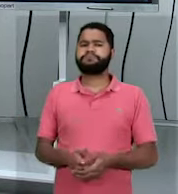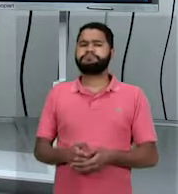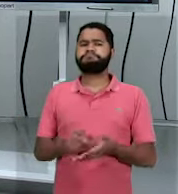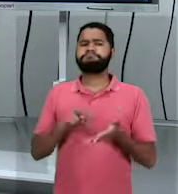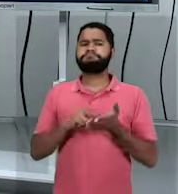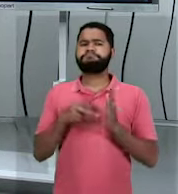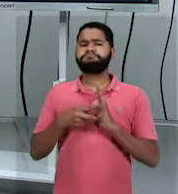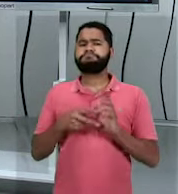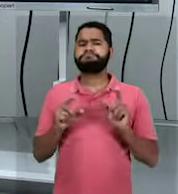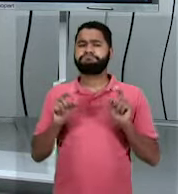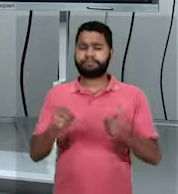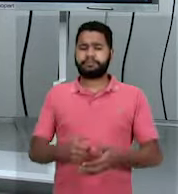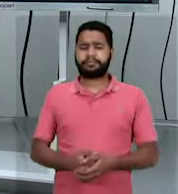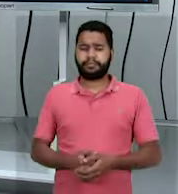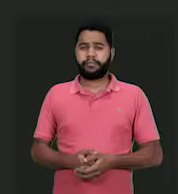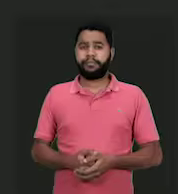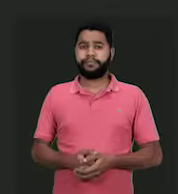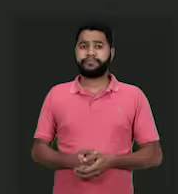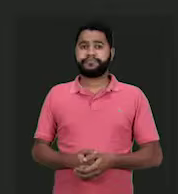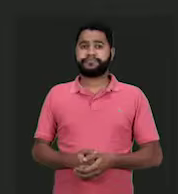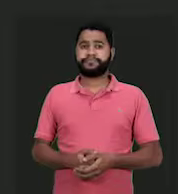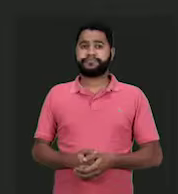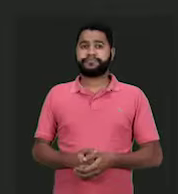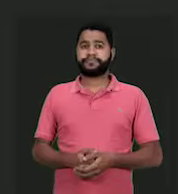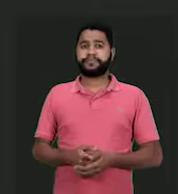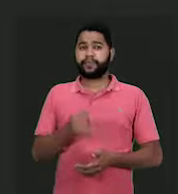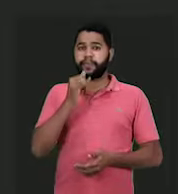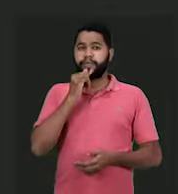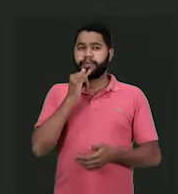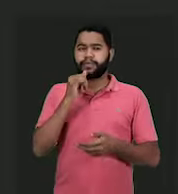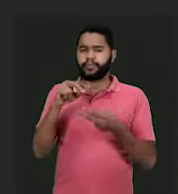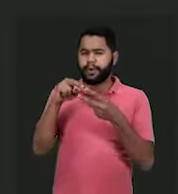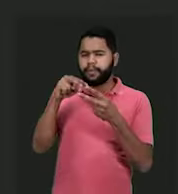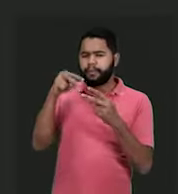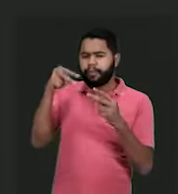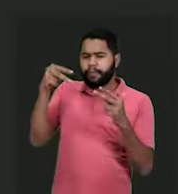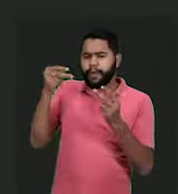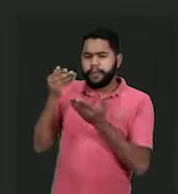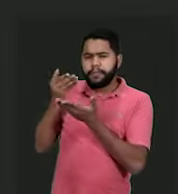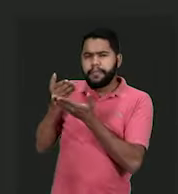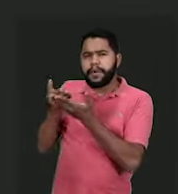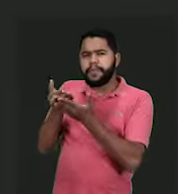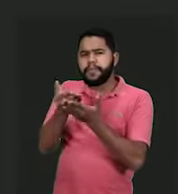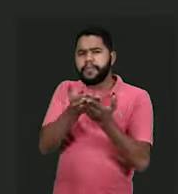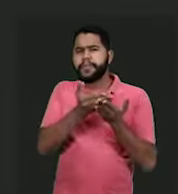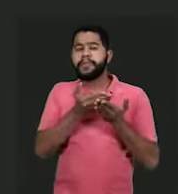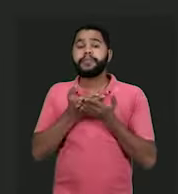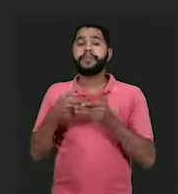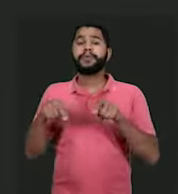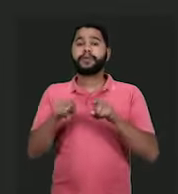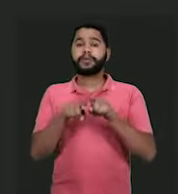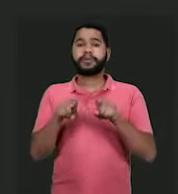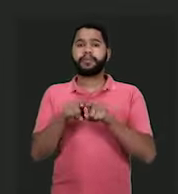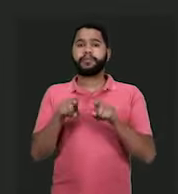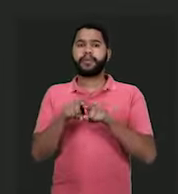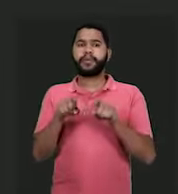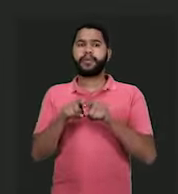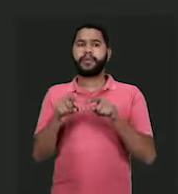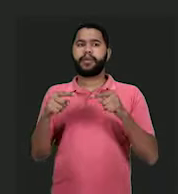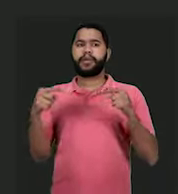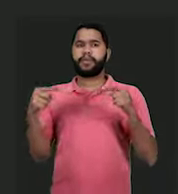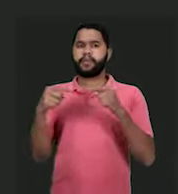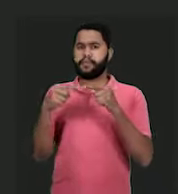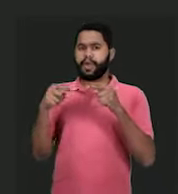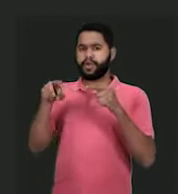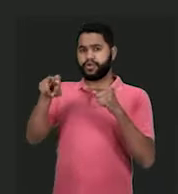vai significar? Significa, então, que esses genes estudados, eles vão ser também chamados de não ligada ao X,